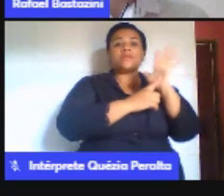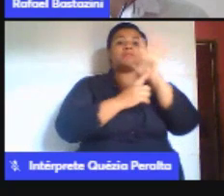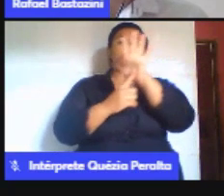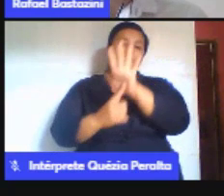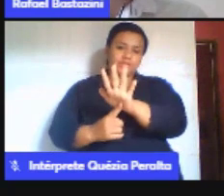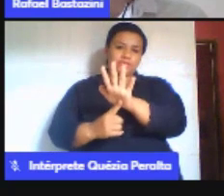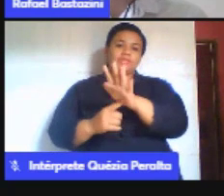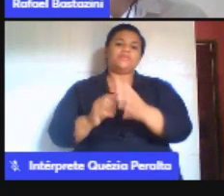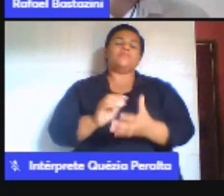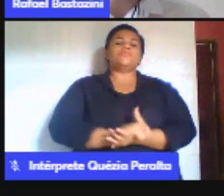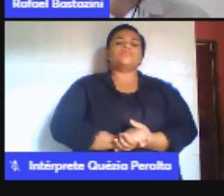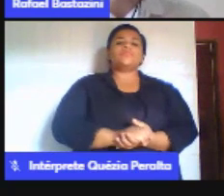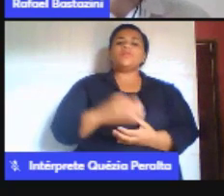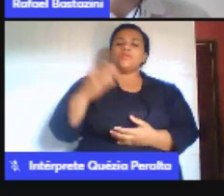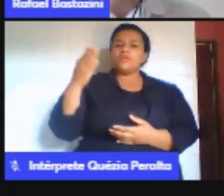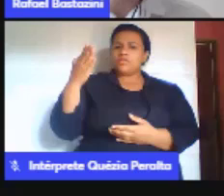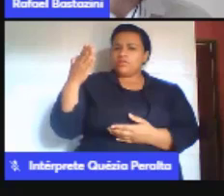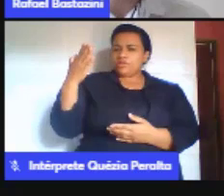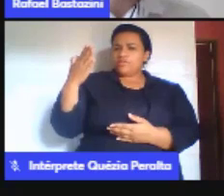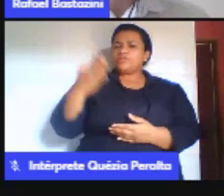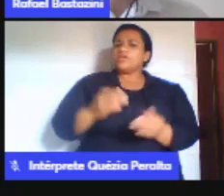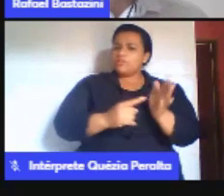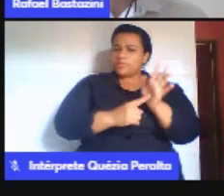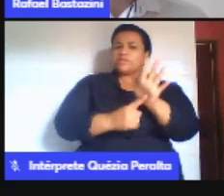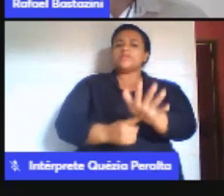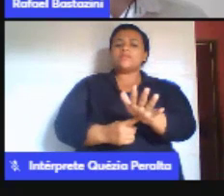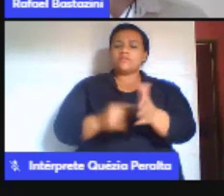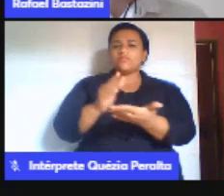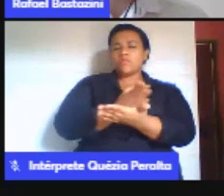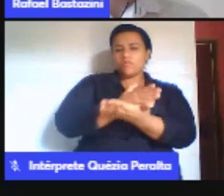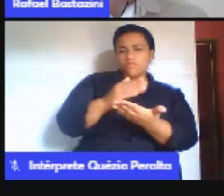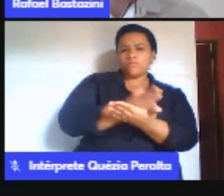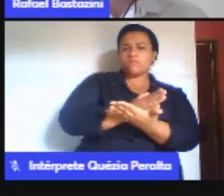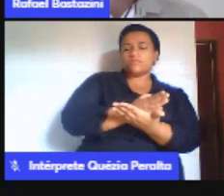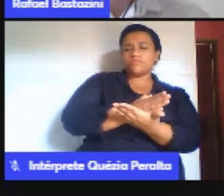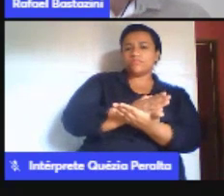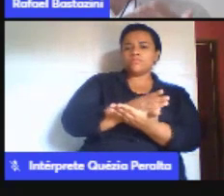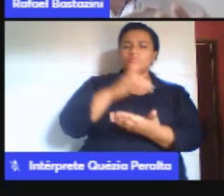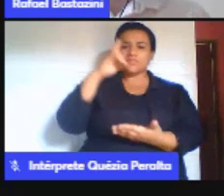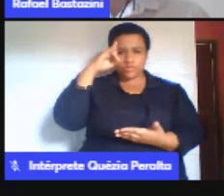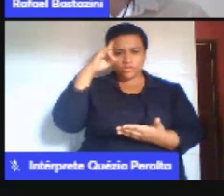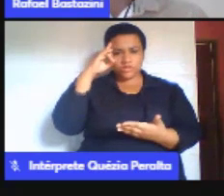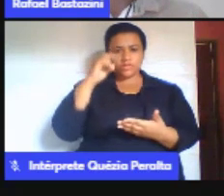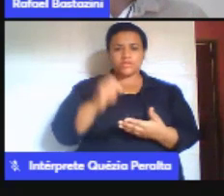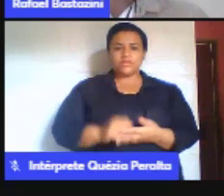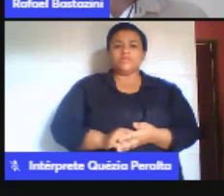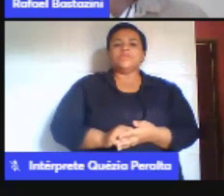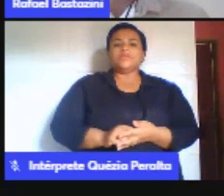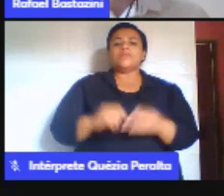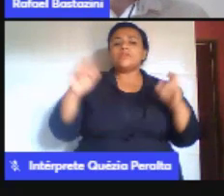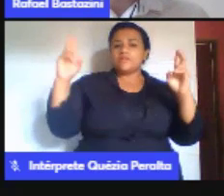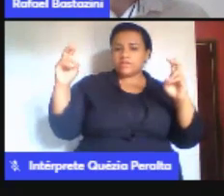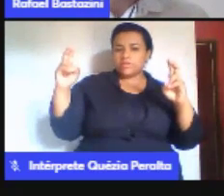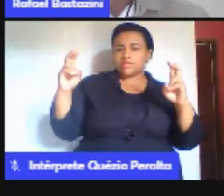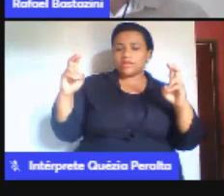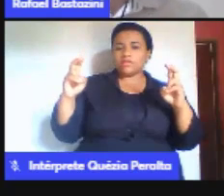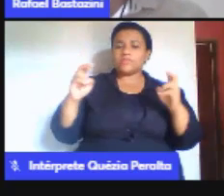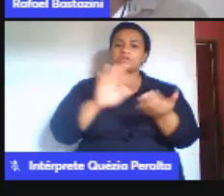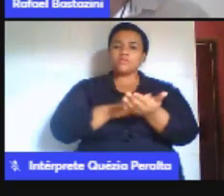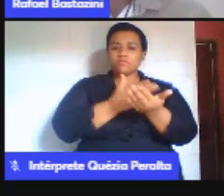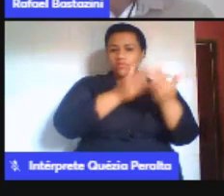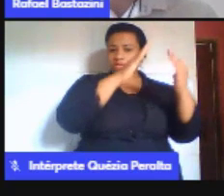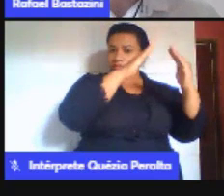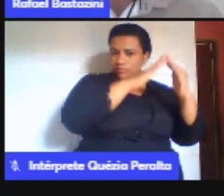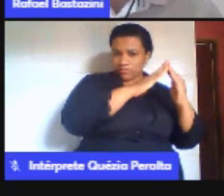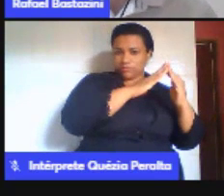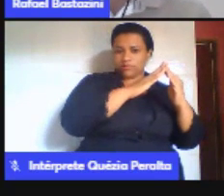algumas vezes por professores e nós também já expomos ele em algumas escolas, beleza? Vamos